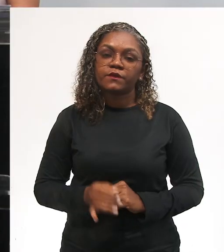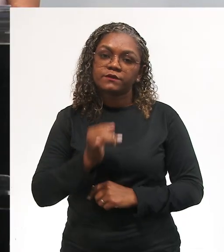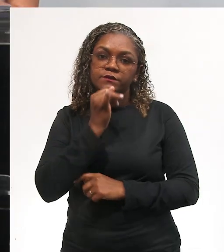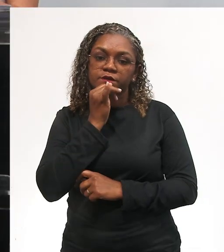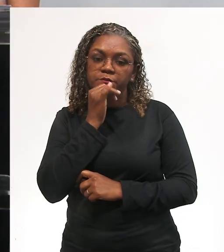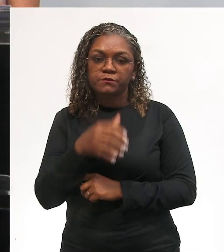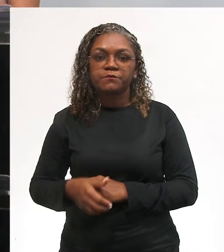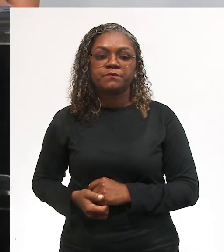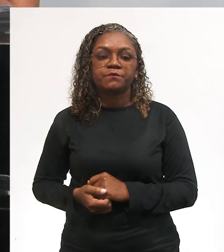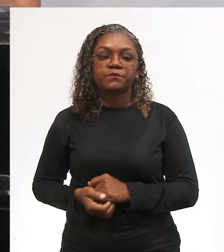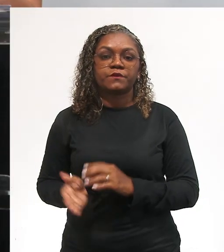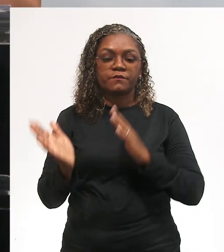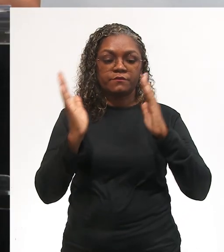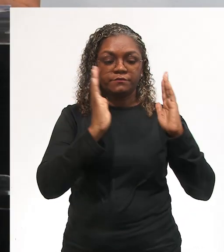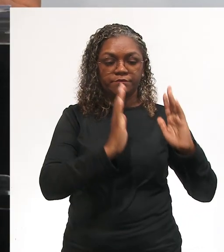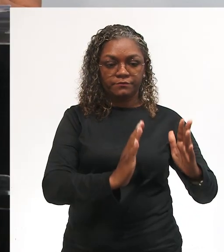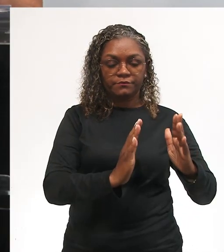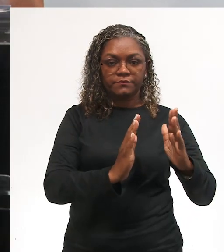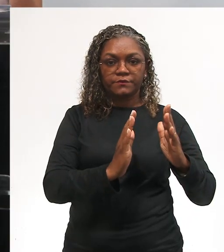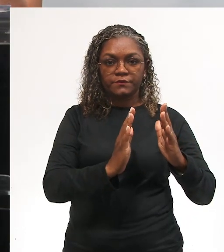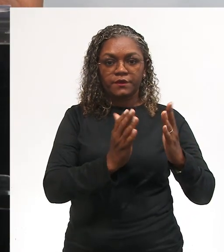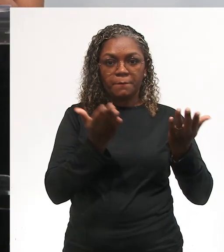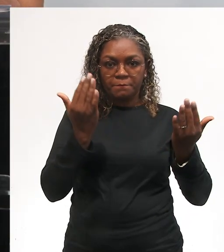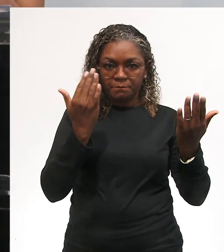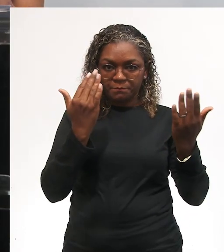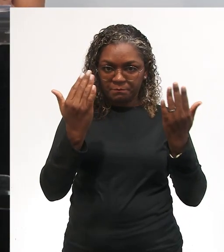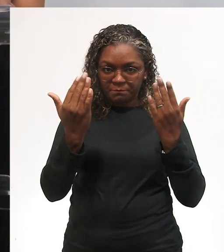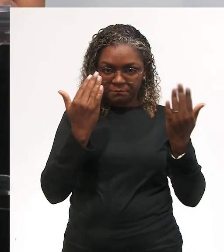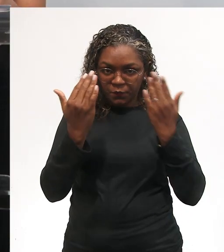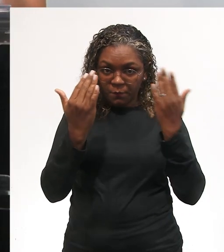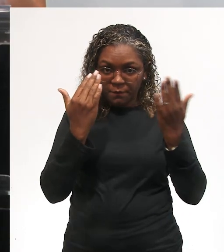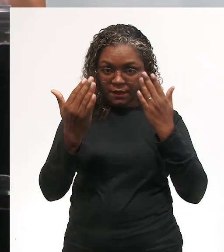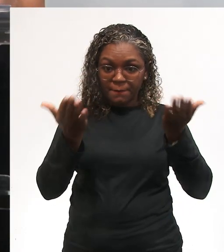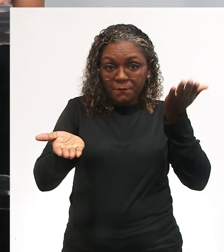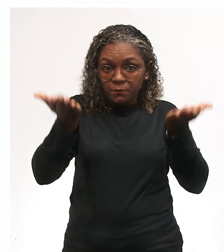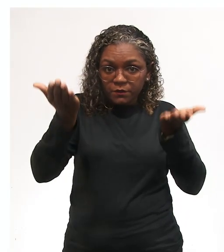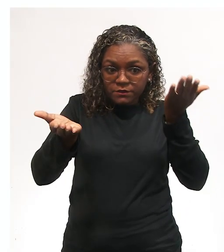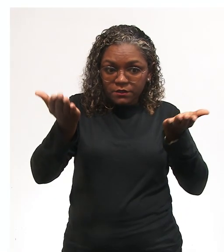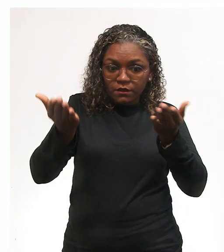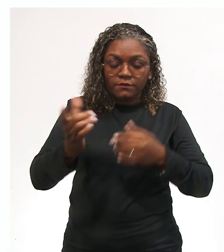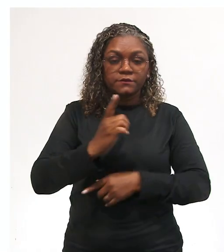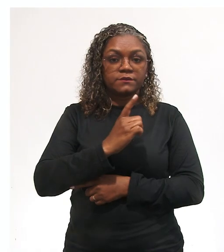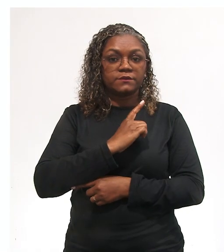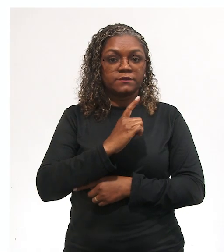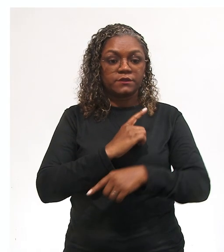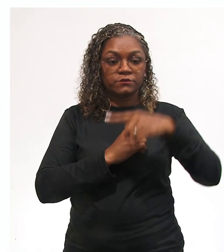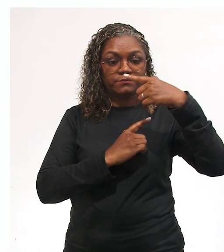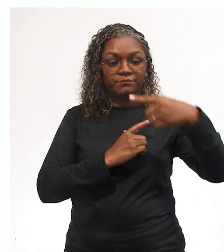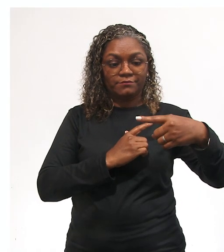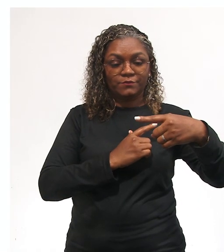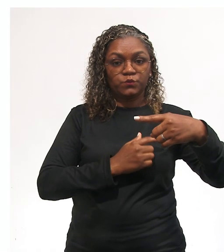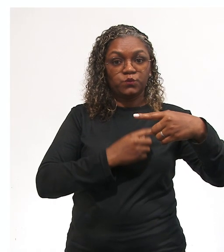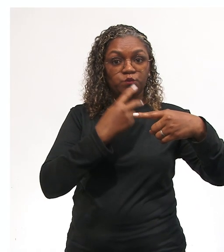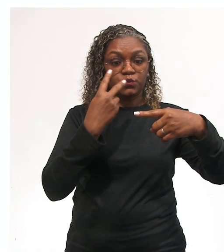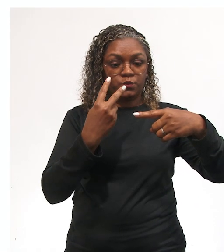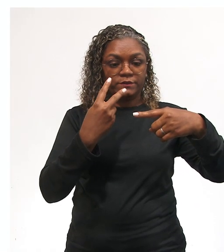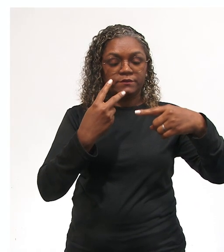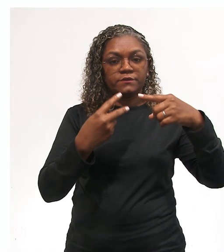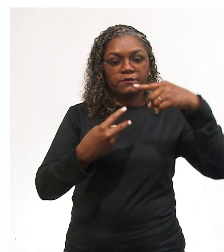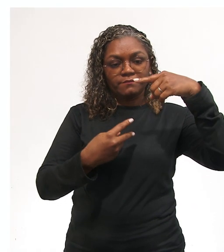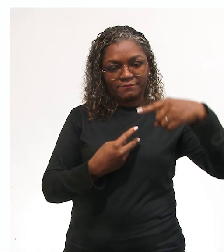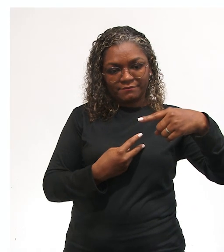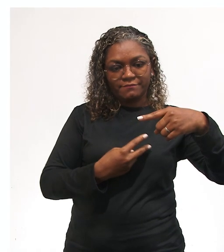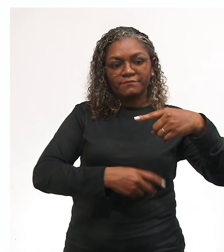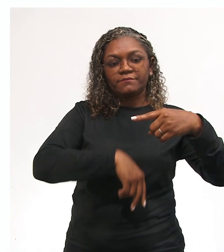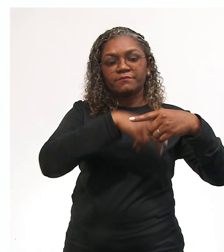quantidades. Na proporção, nós vamos comparar duas razões. Então, a gente vai ter duas razões que serão comparadas e aí nós iremos